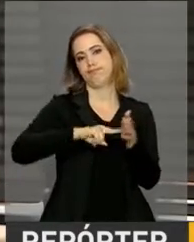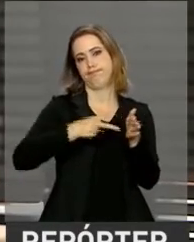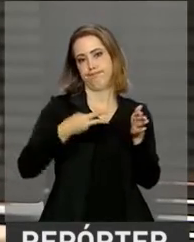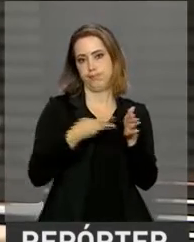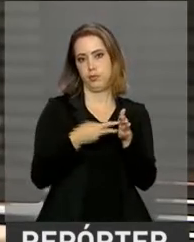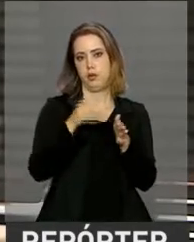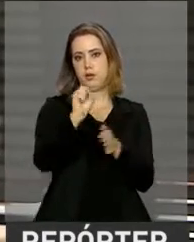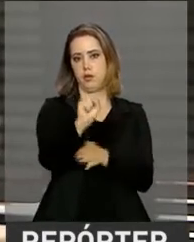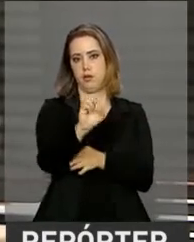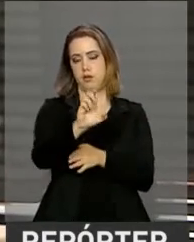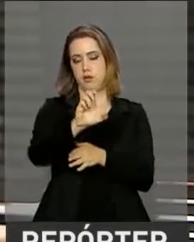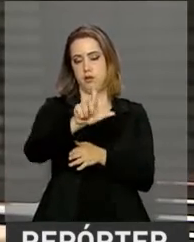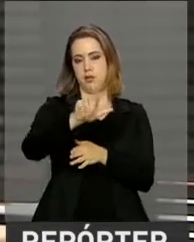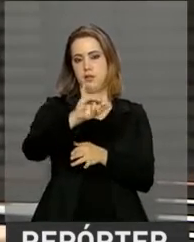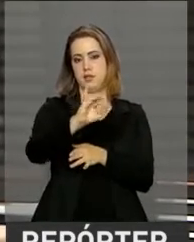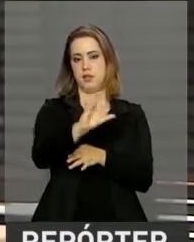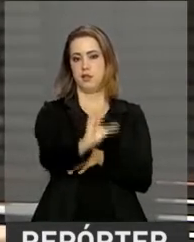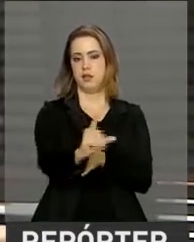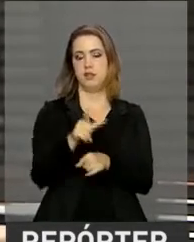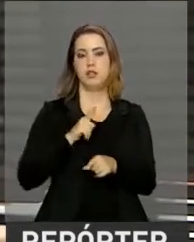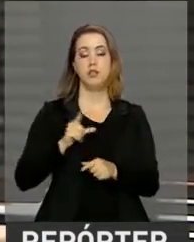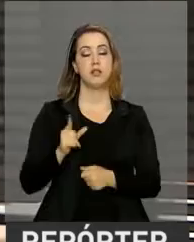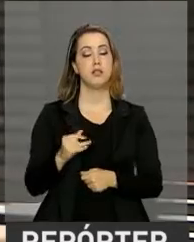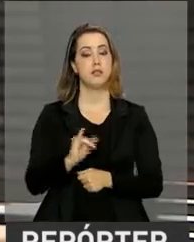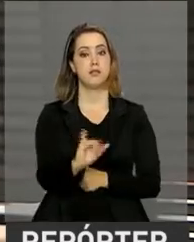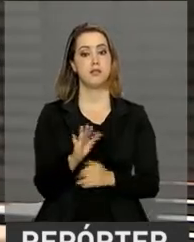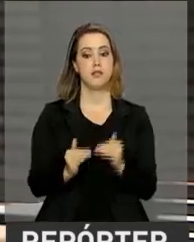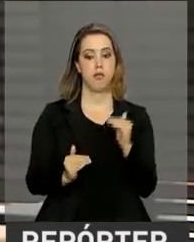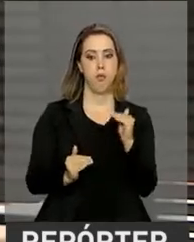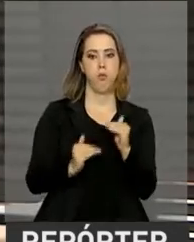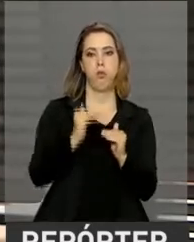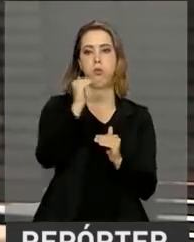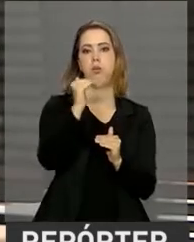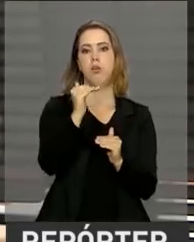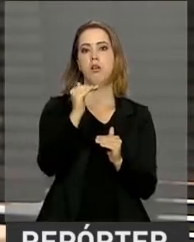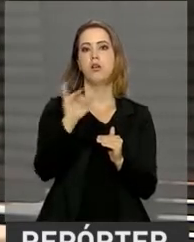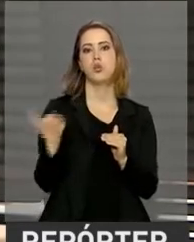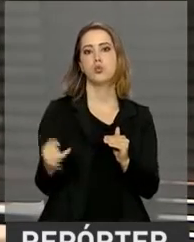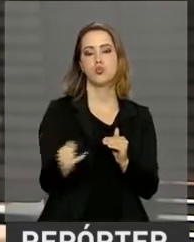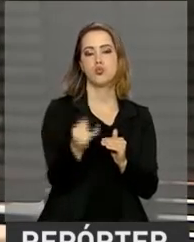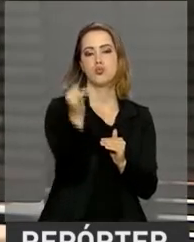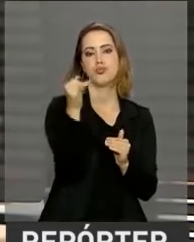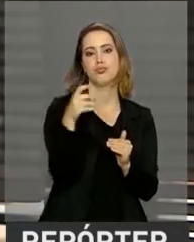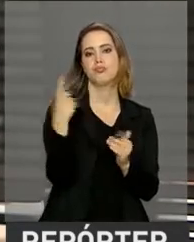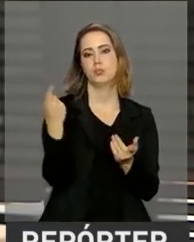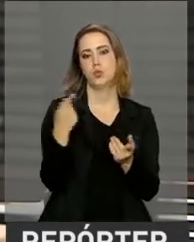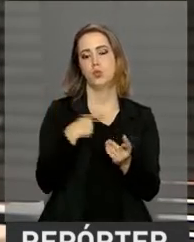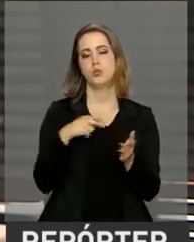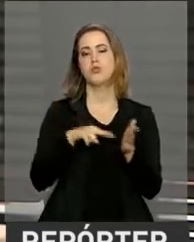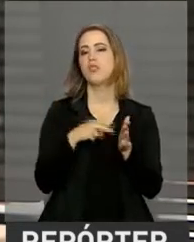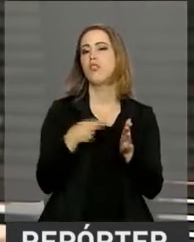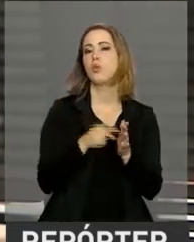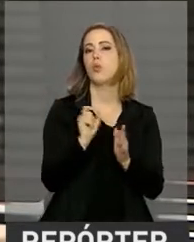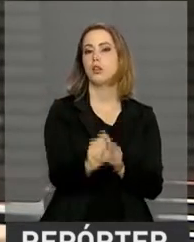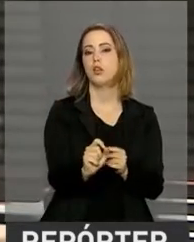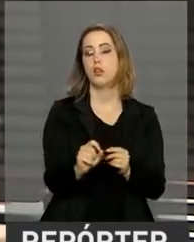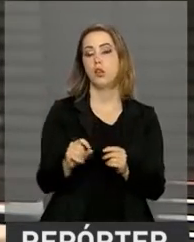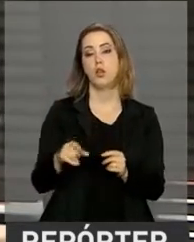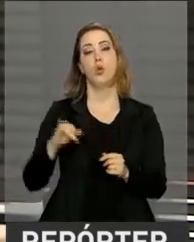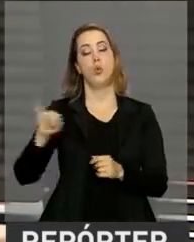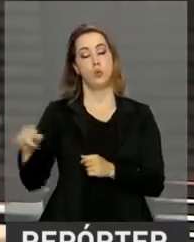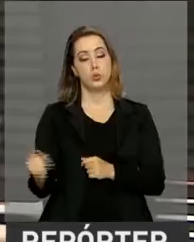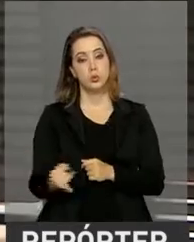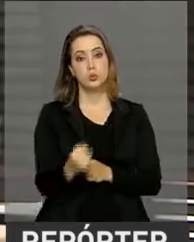então quando você tem uma situação em que a taxa selic seja elevada isso significa que não apenas as taxas de juros que são